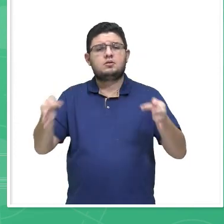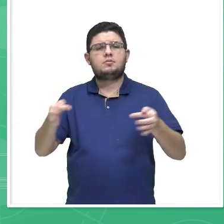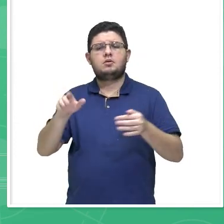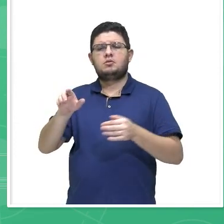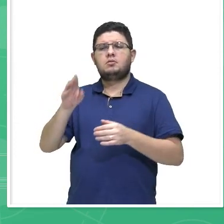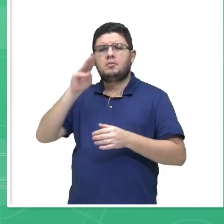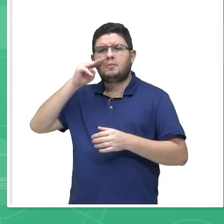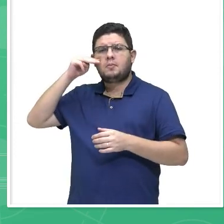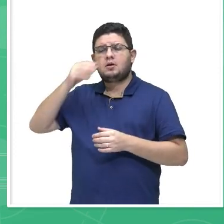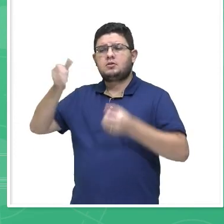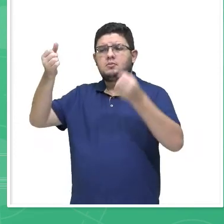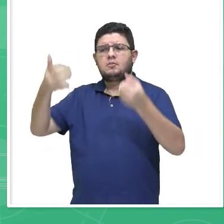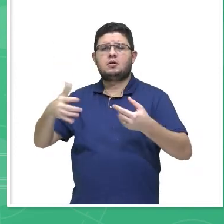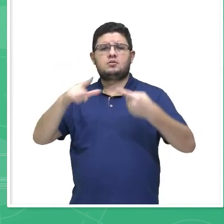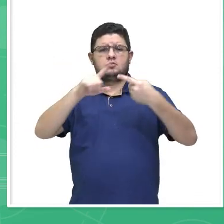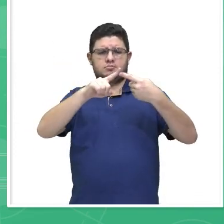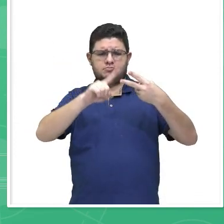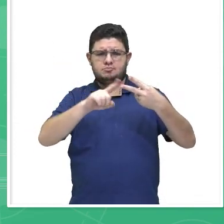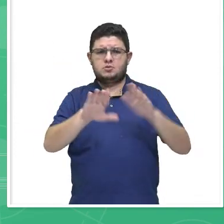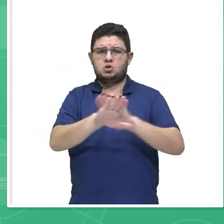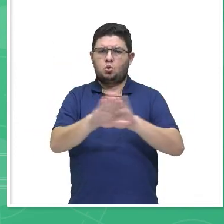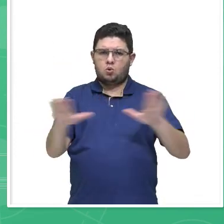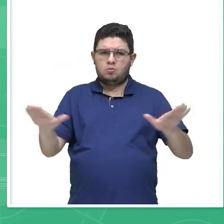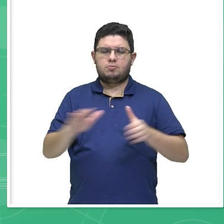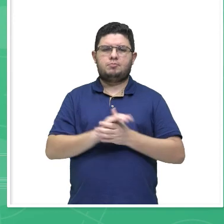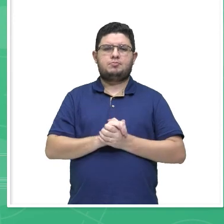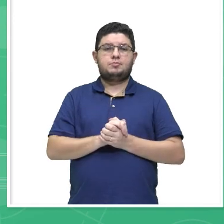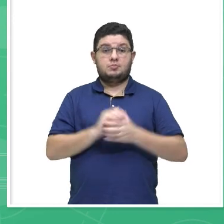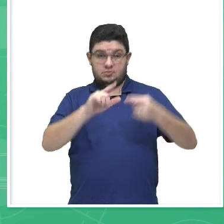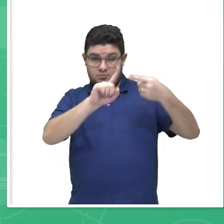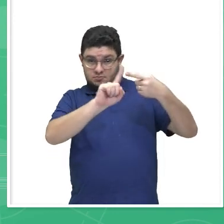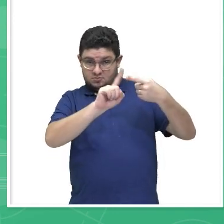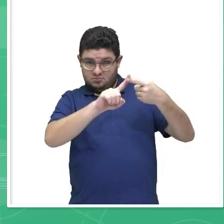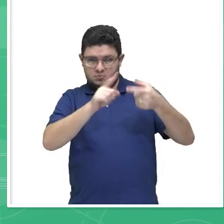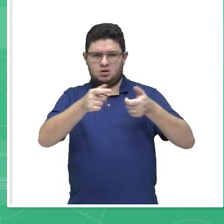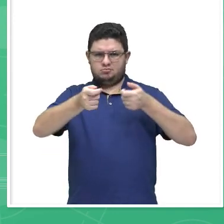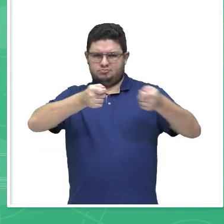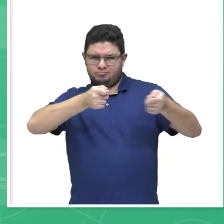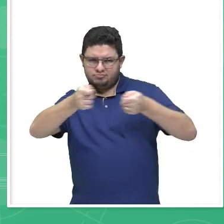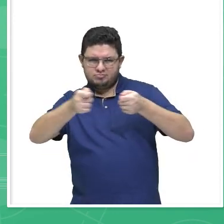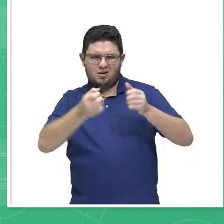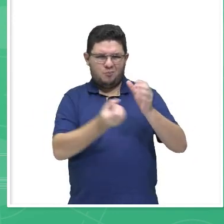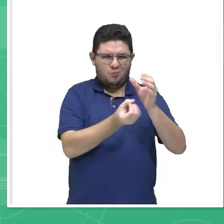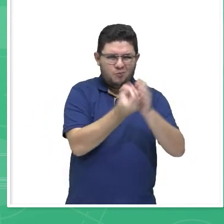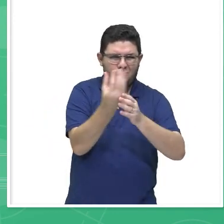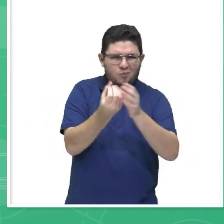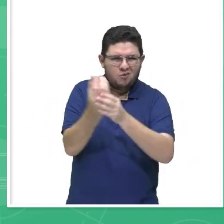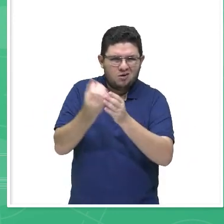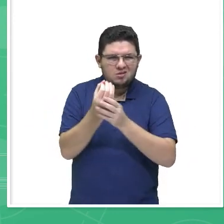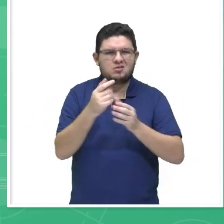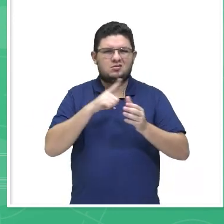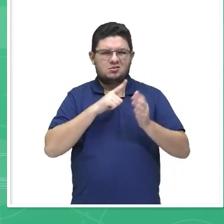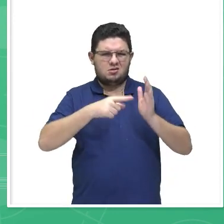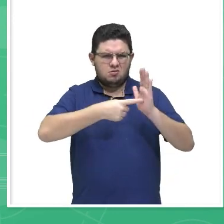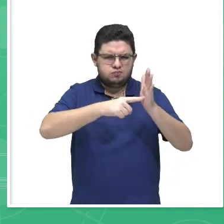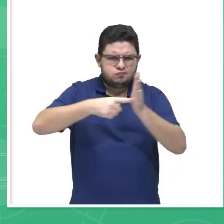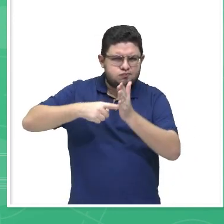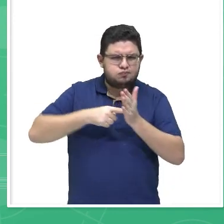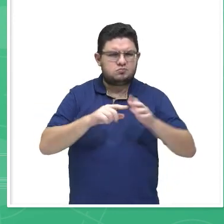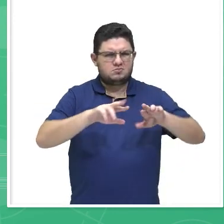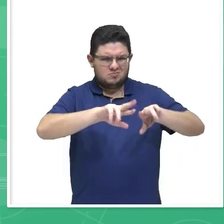que só existem duas. Aquela que possui os meios de produção, as máquinas, que são